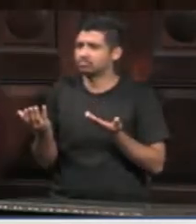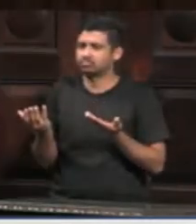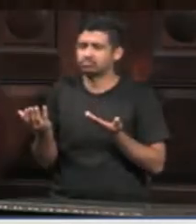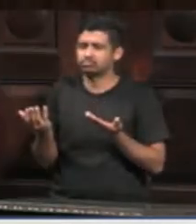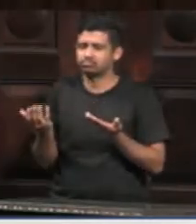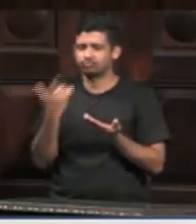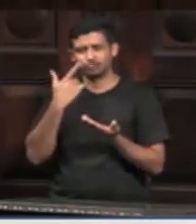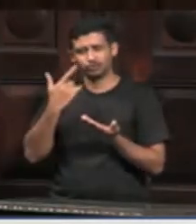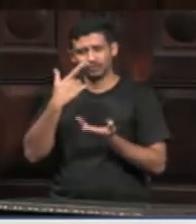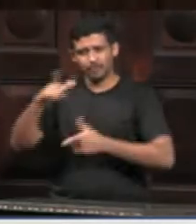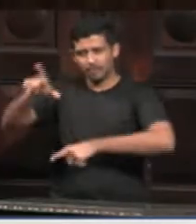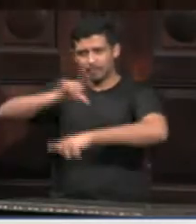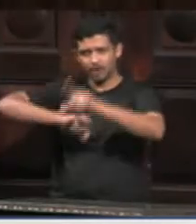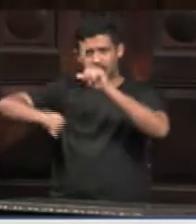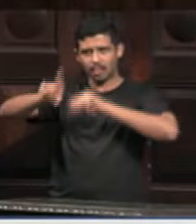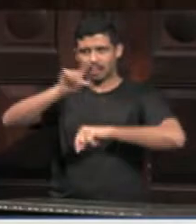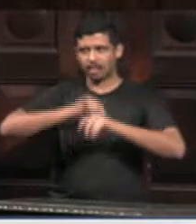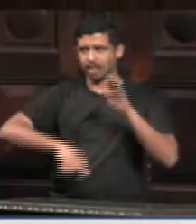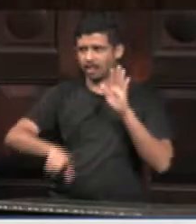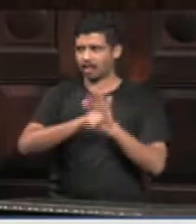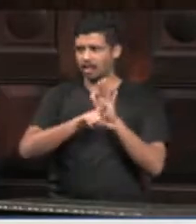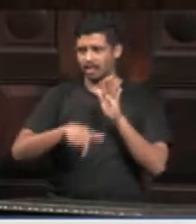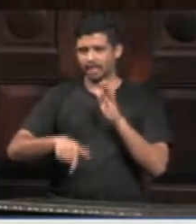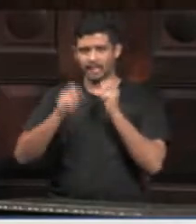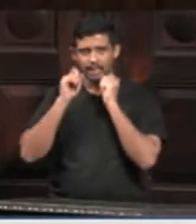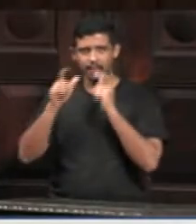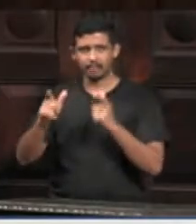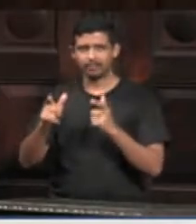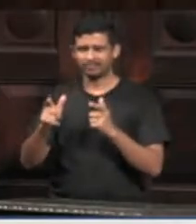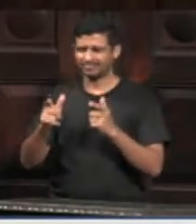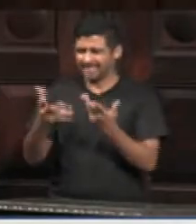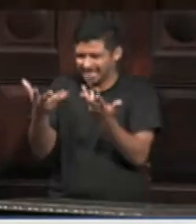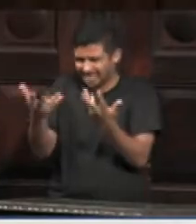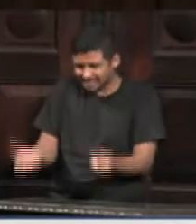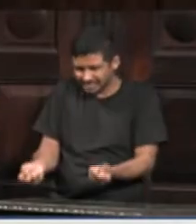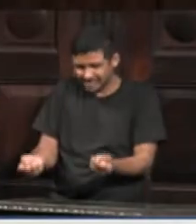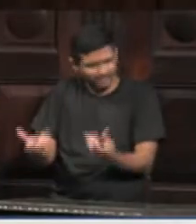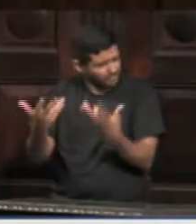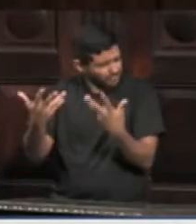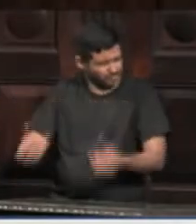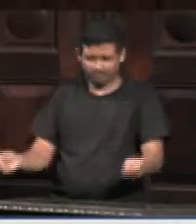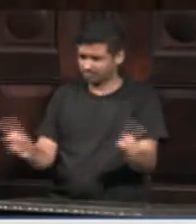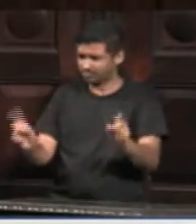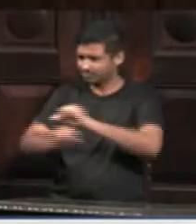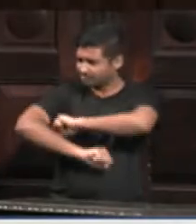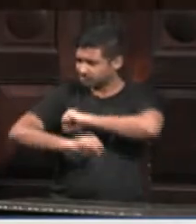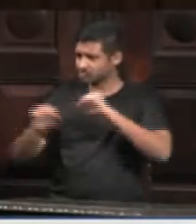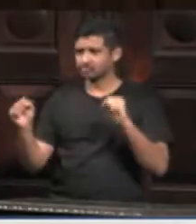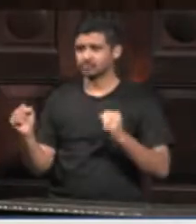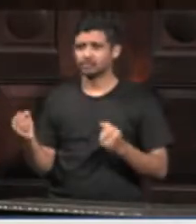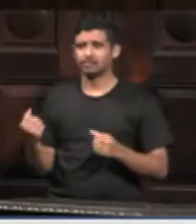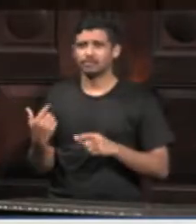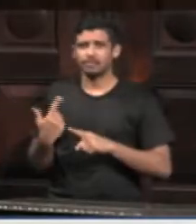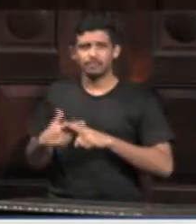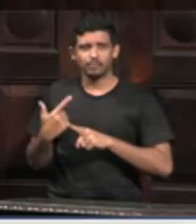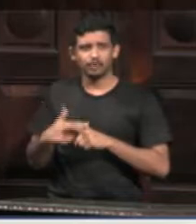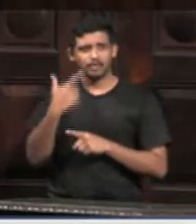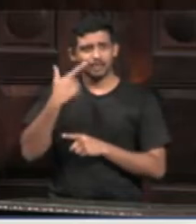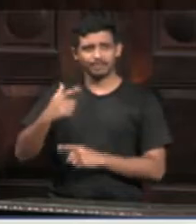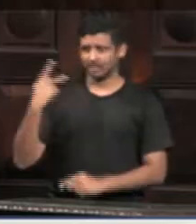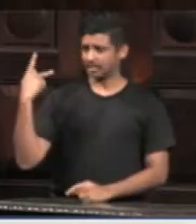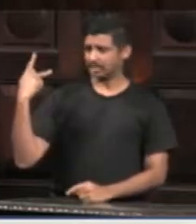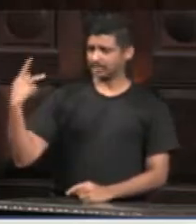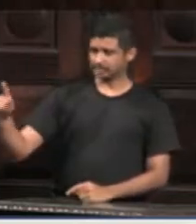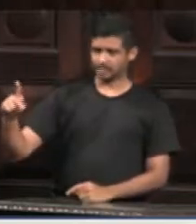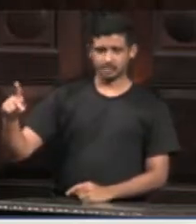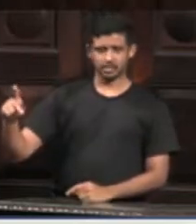processo legislativo nesta casa. É inadmissível, porque não há autoridade